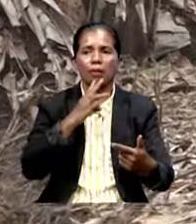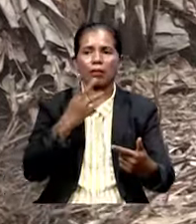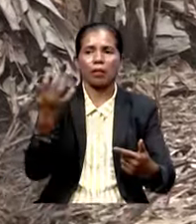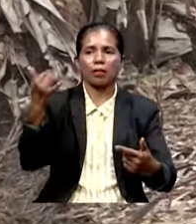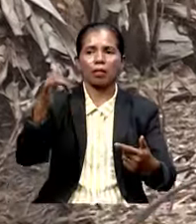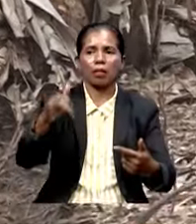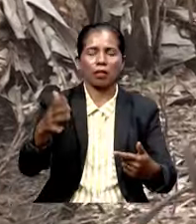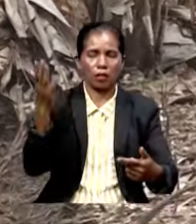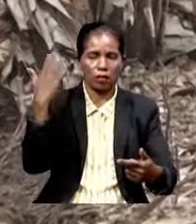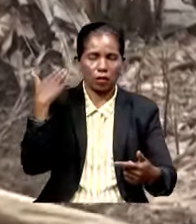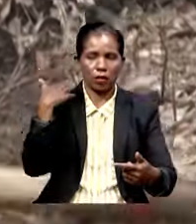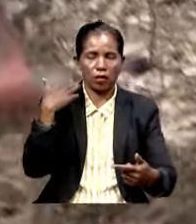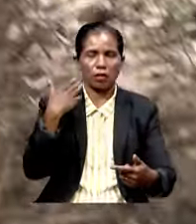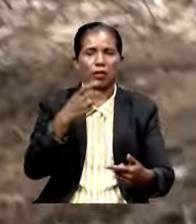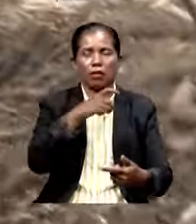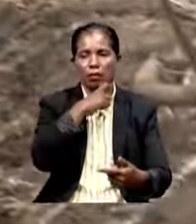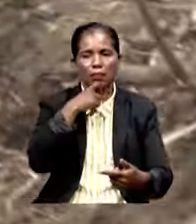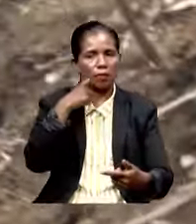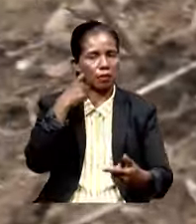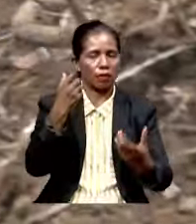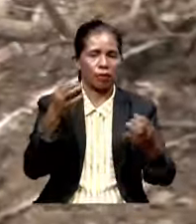nebe durante ne maranona.